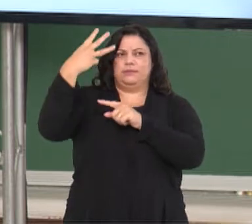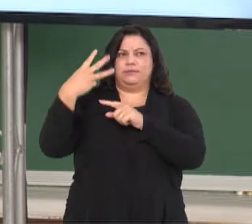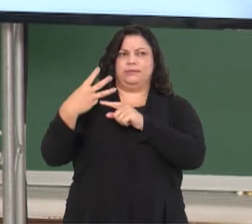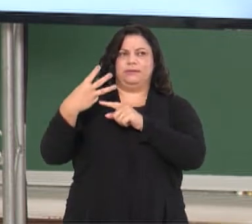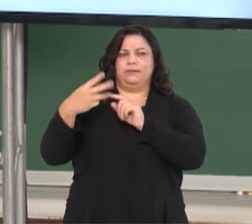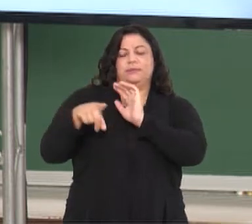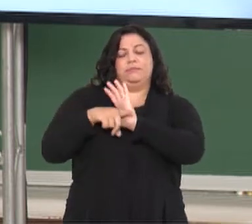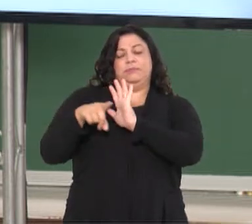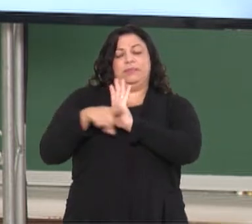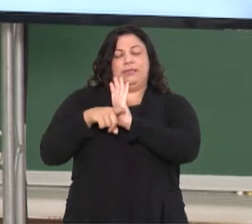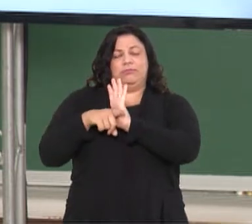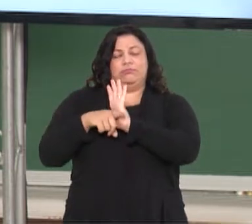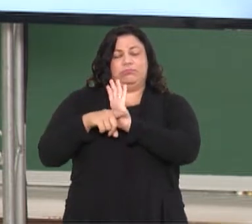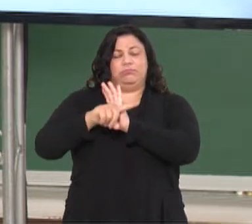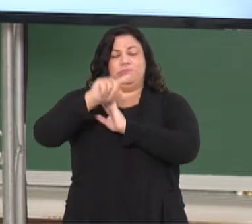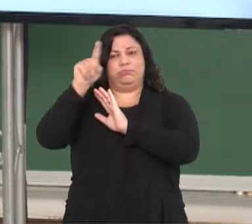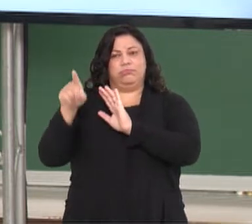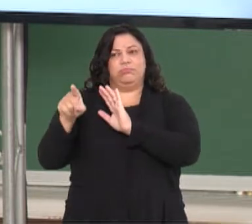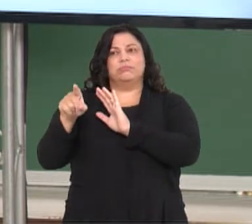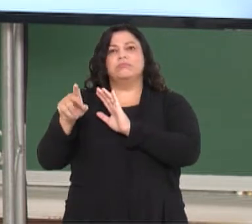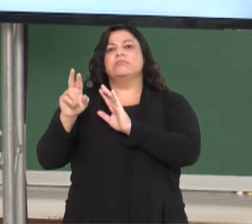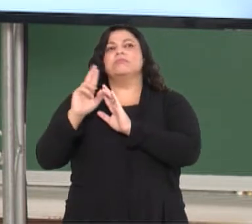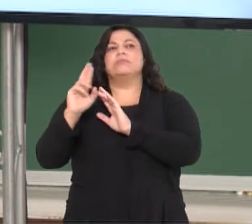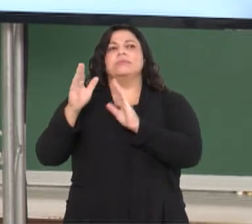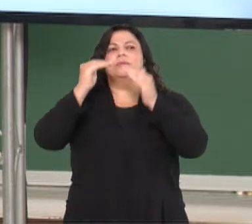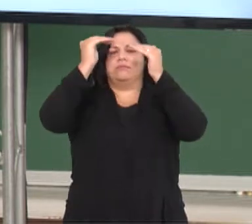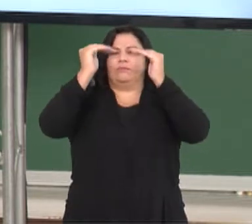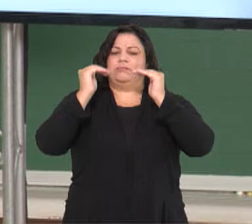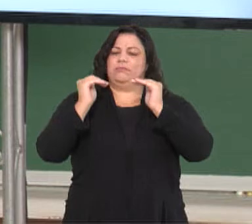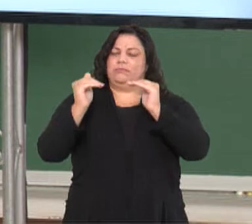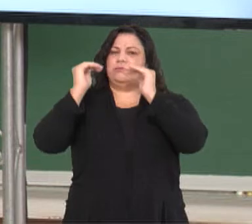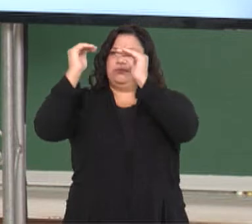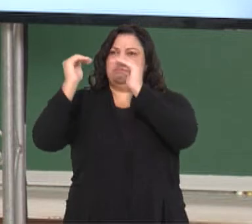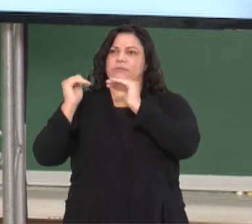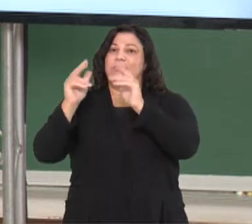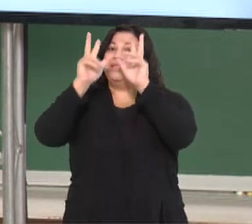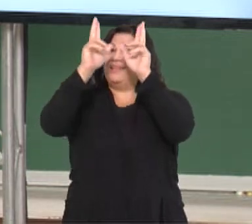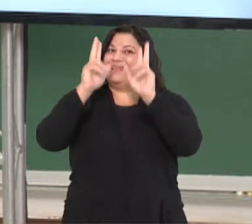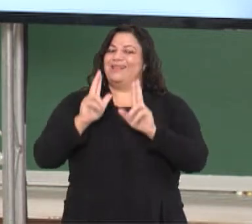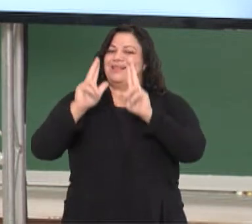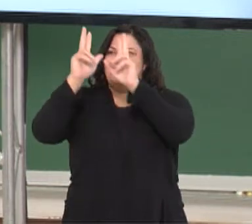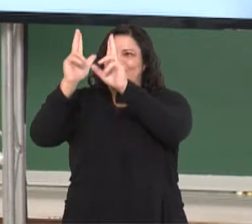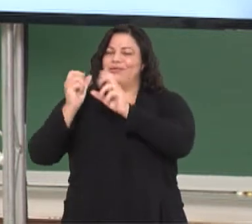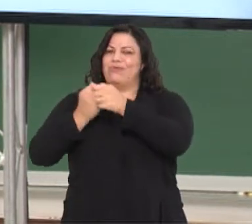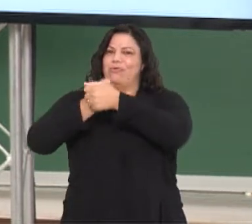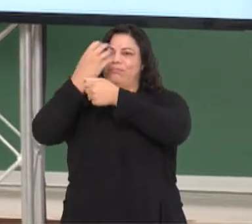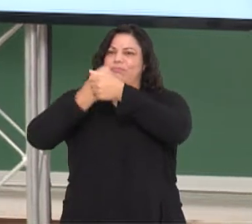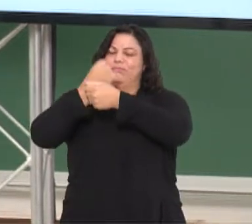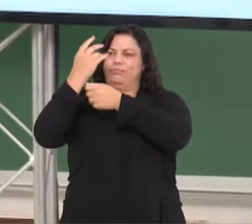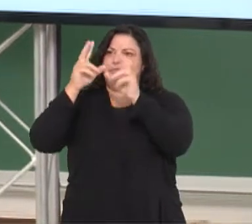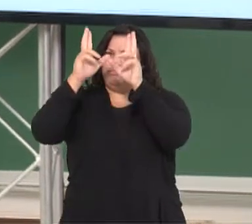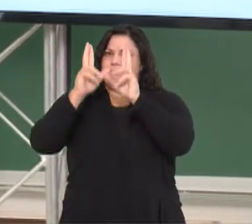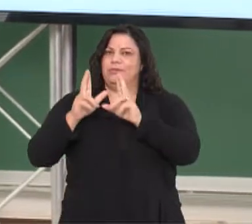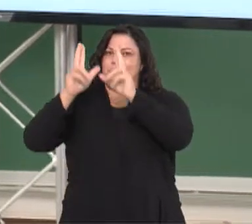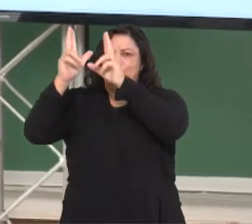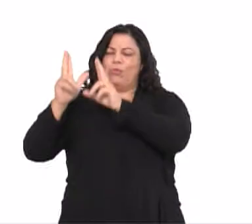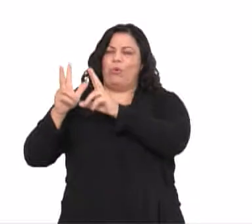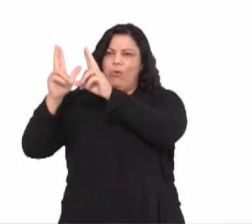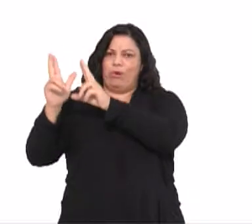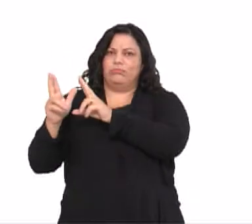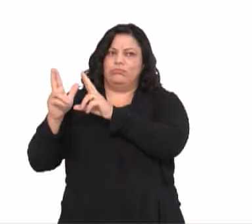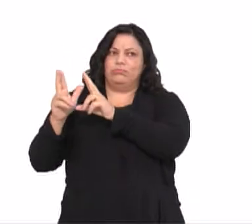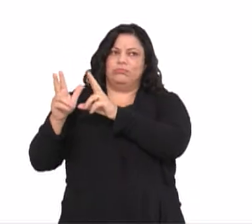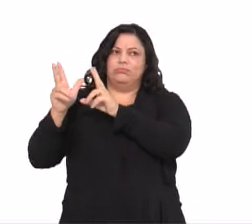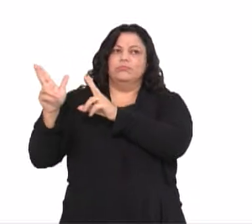menos menos 6, e assim, de maneira sucessiva, vou buscando aqueles que têm, que estão os coeficientes que estão à frente do mesmo grau, até o